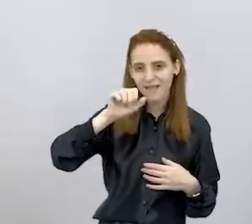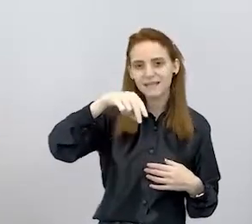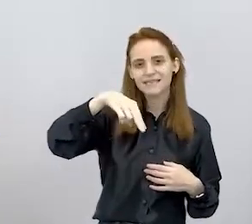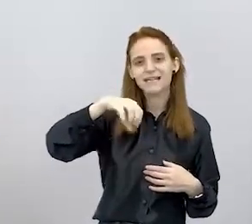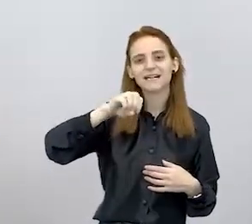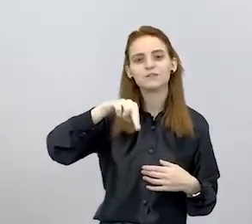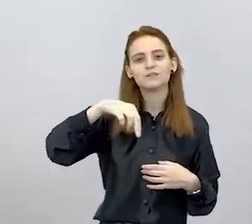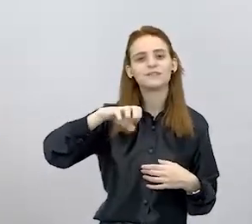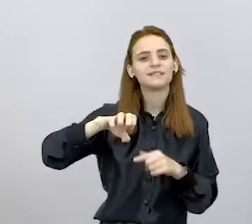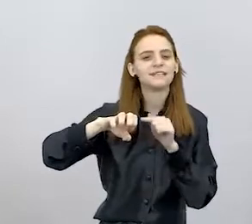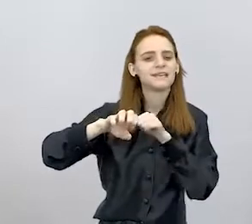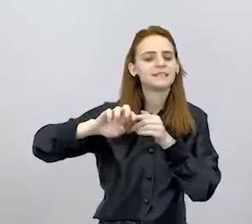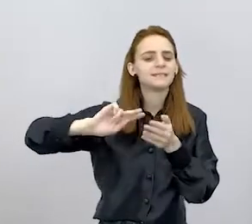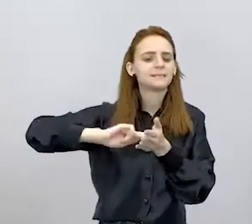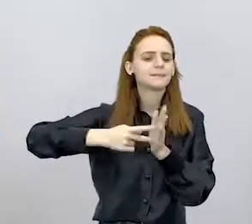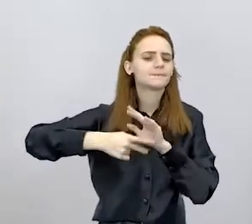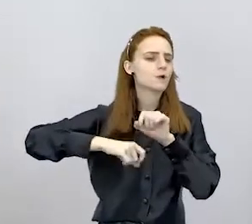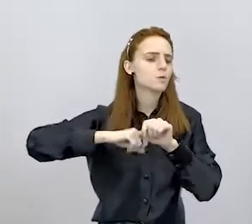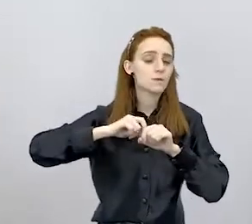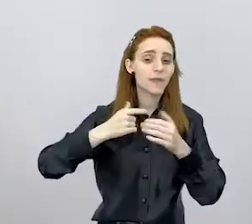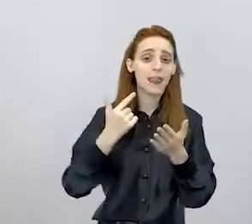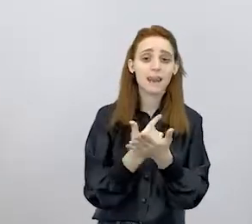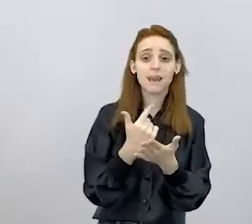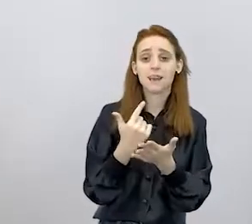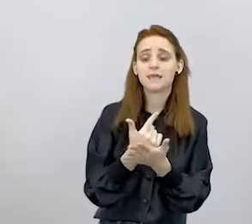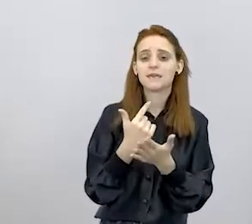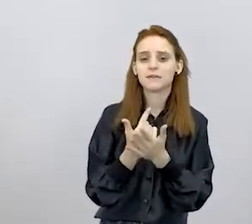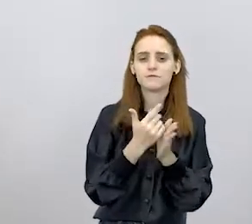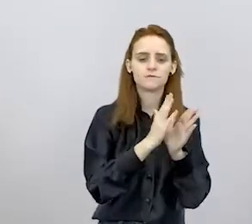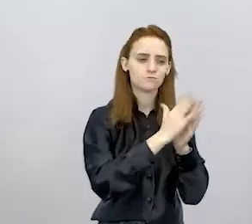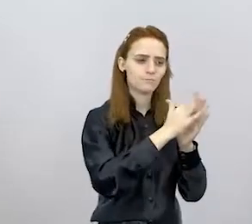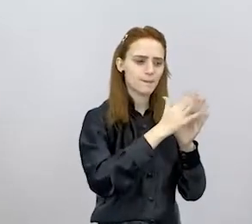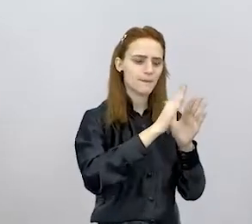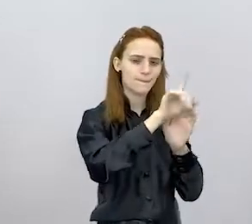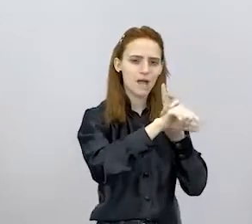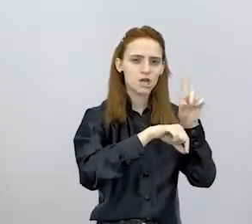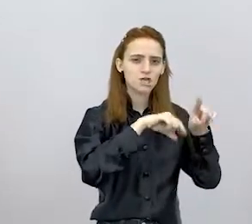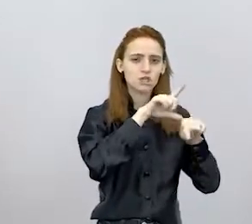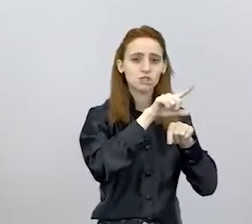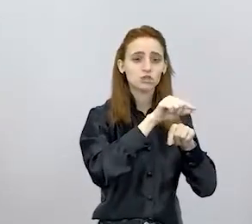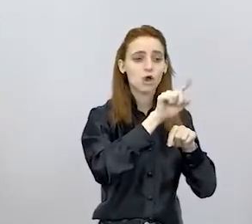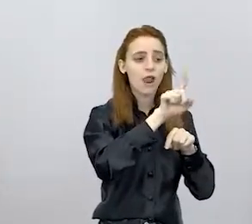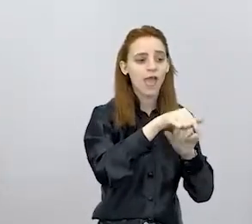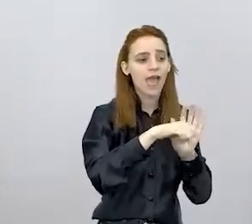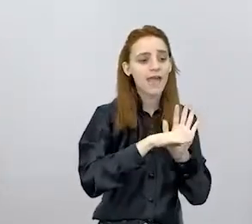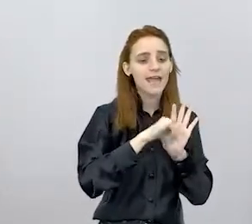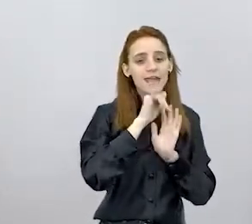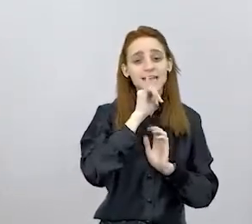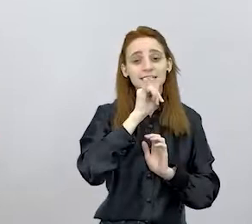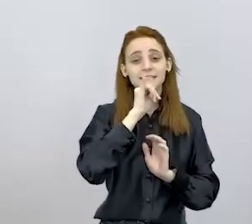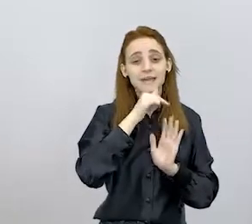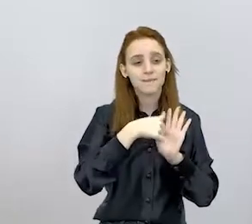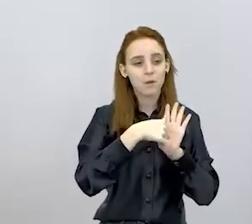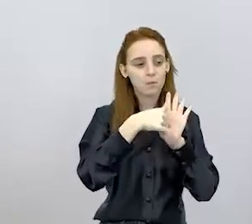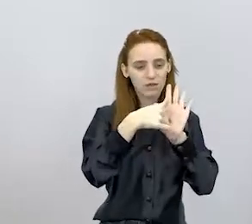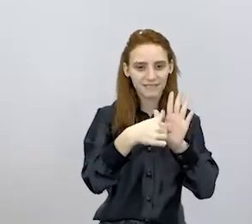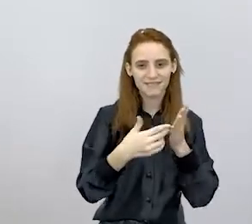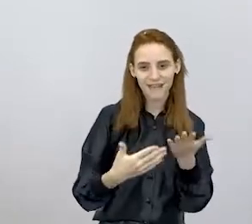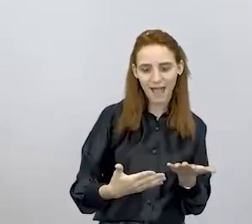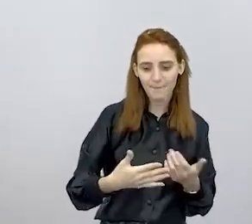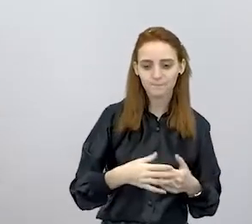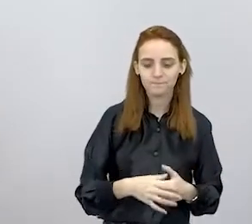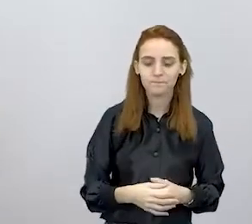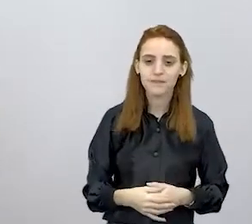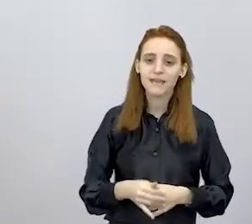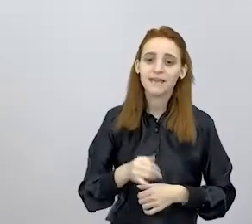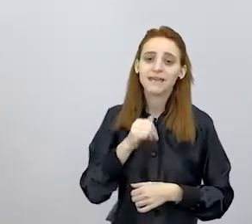aqueles livros, obras, no caso da literatura, que são escolhidos como o exemplo que deve ser seguido. Olha, eu quero pegar um